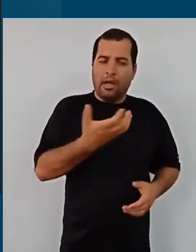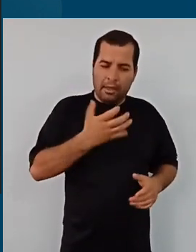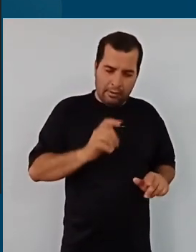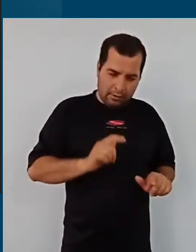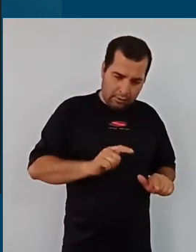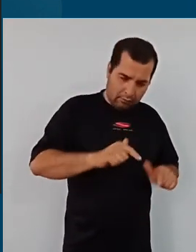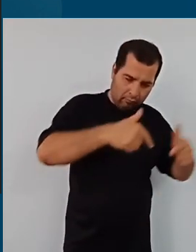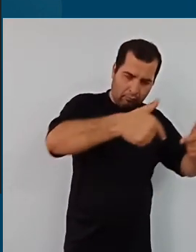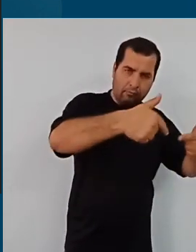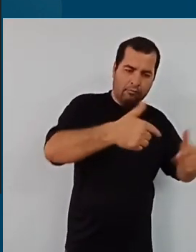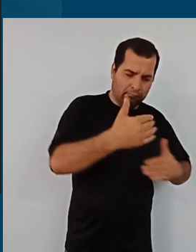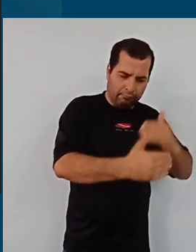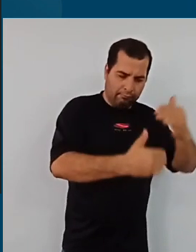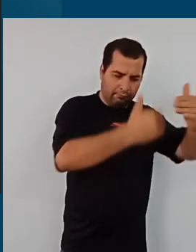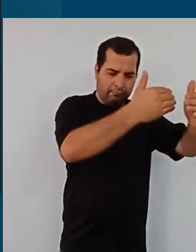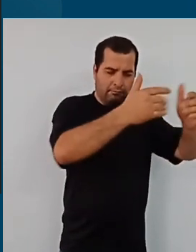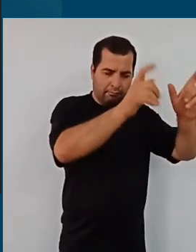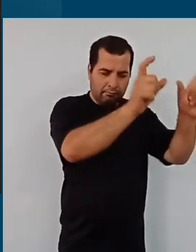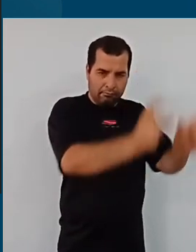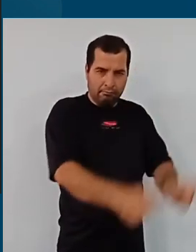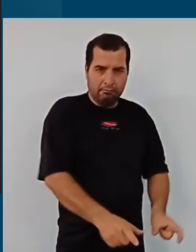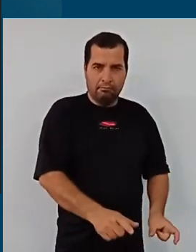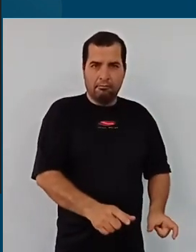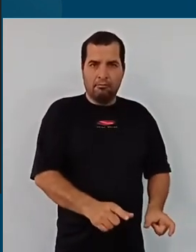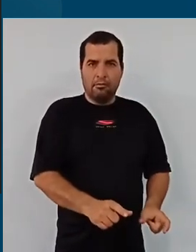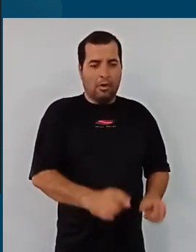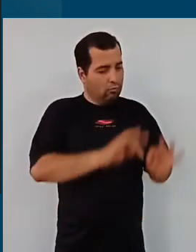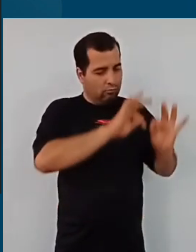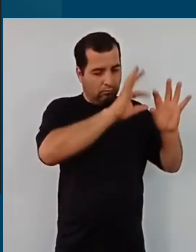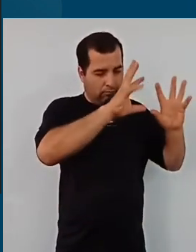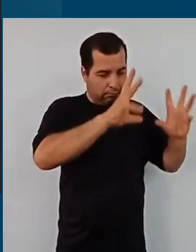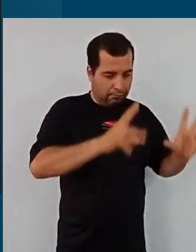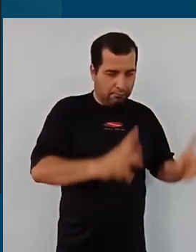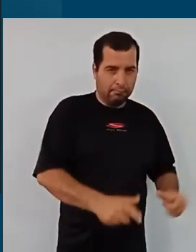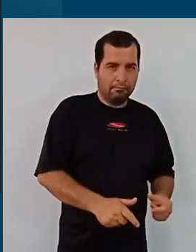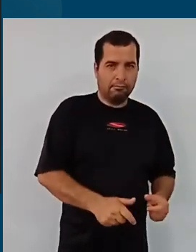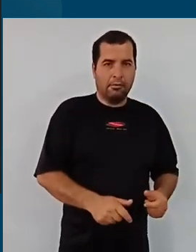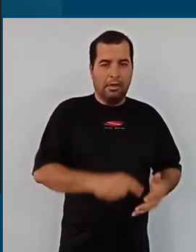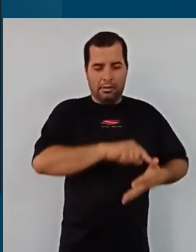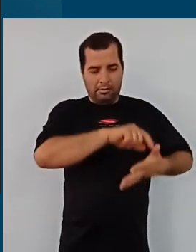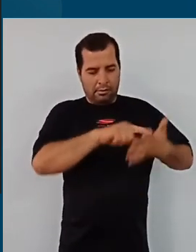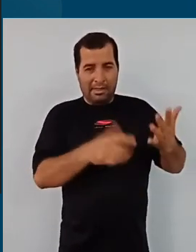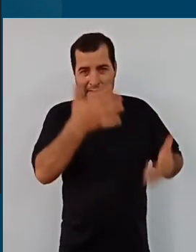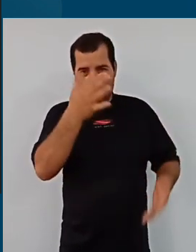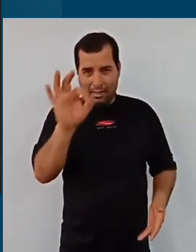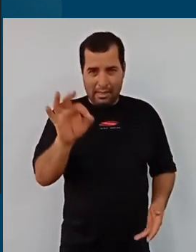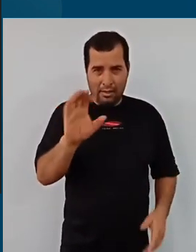desenvolver esse ser humano integral na direção daquelas 10 competências,